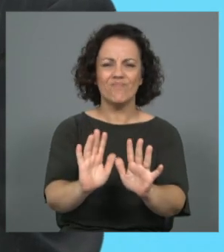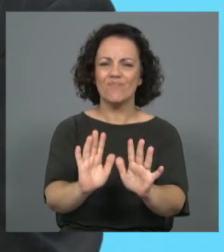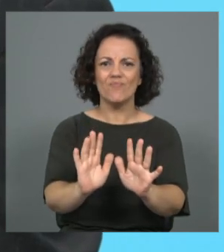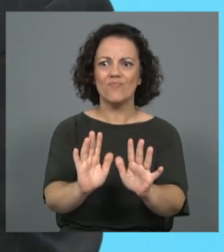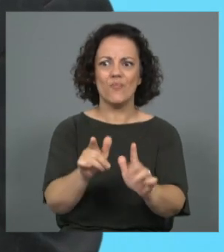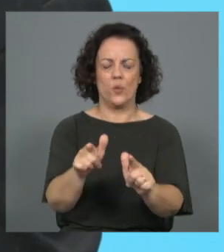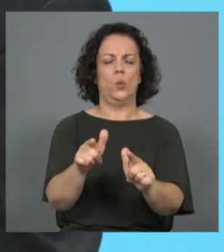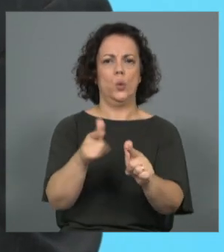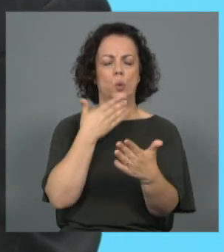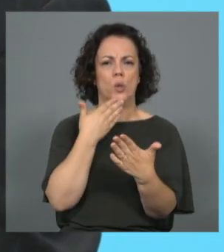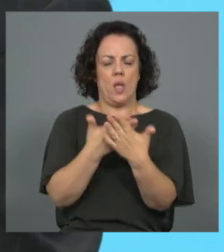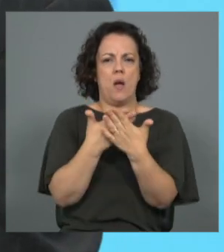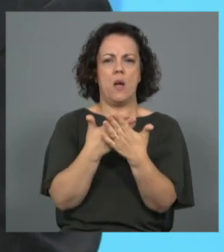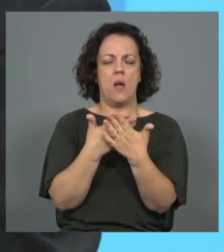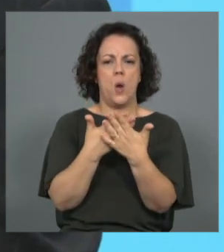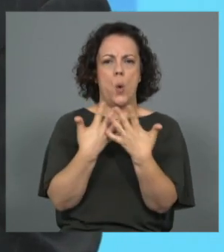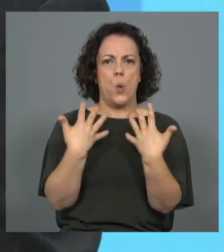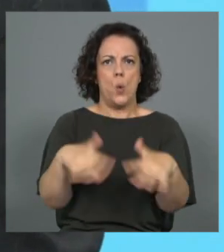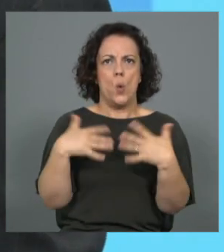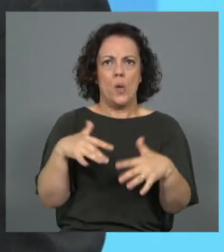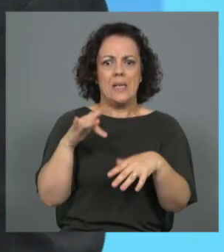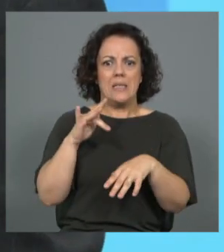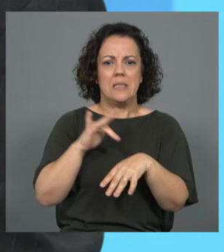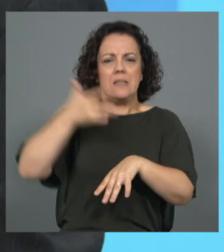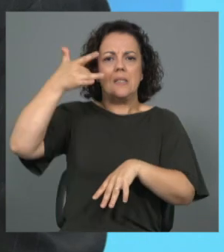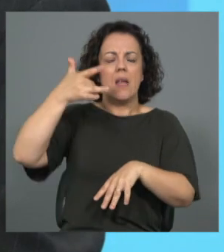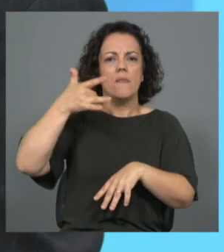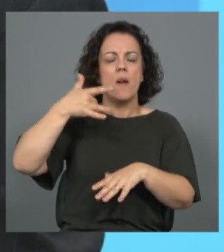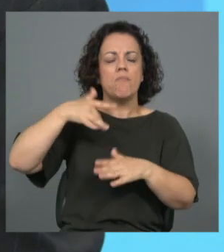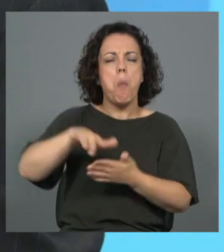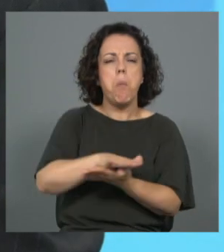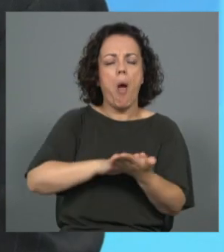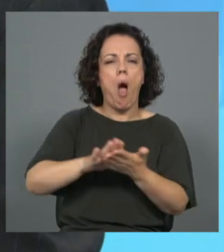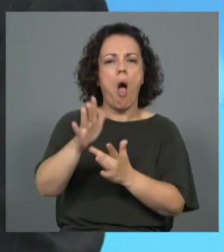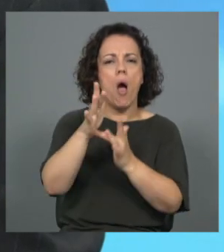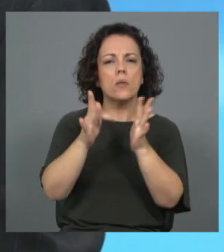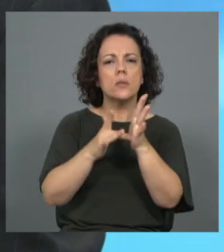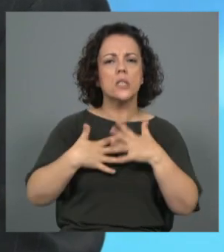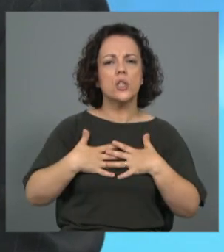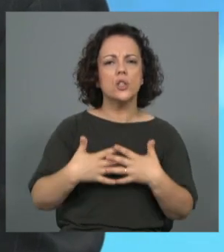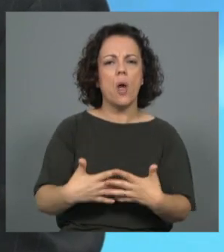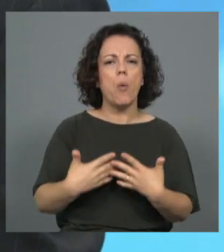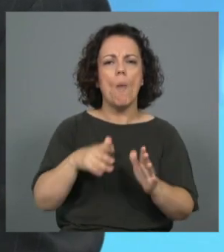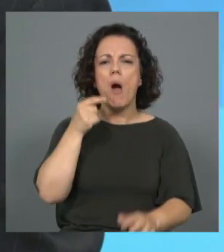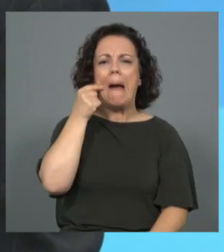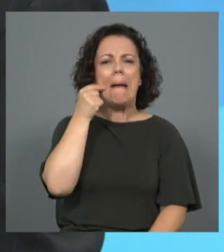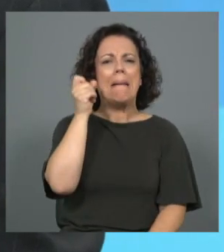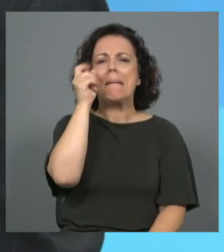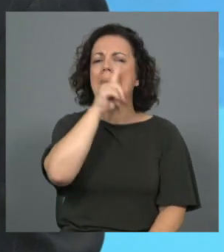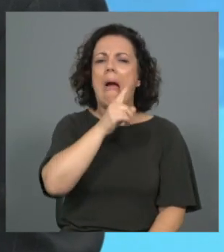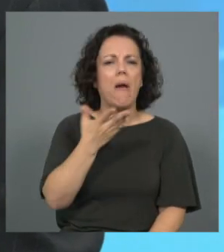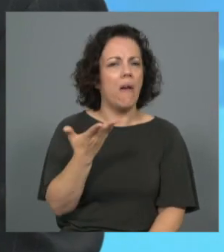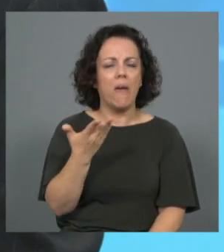a tocar na essência do cristianismo. Isto é, para quem se orienta